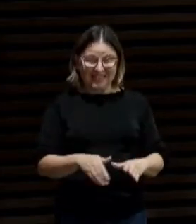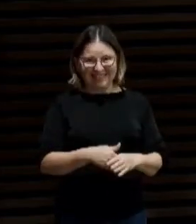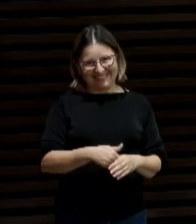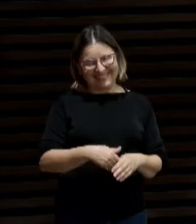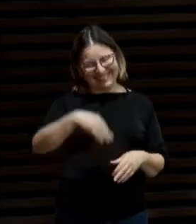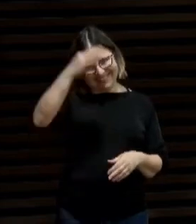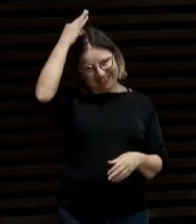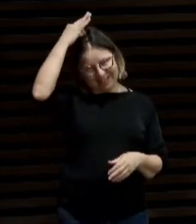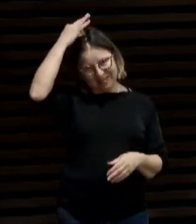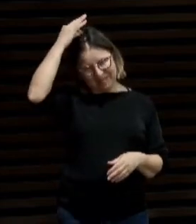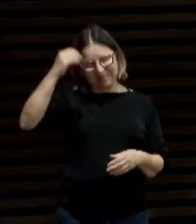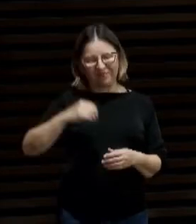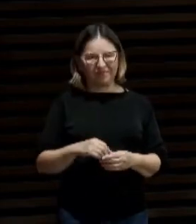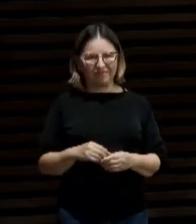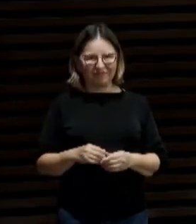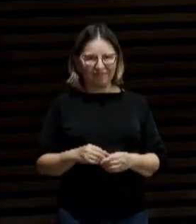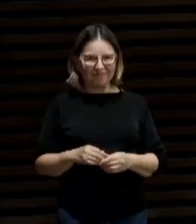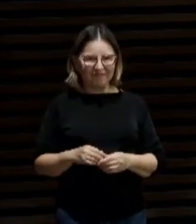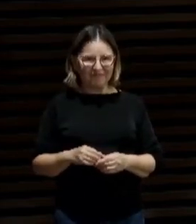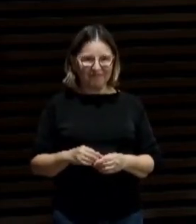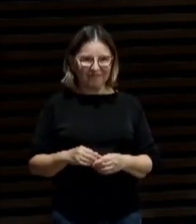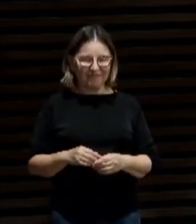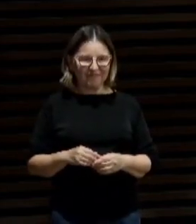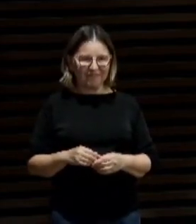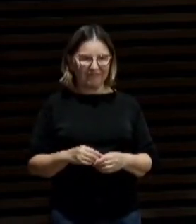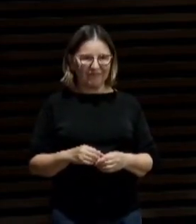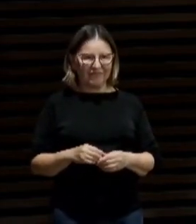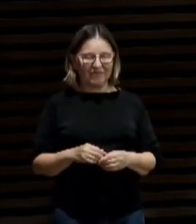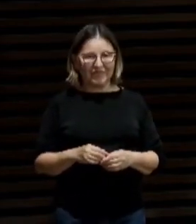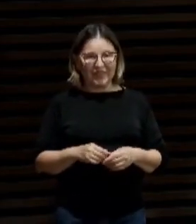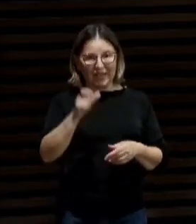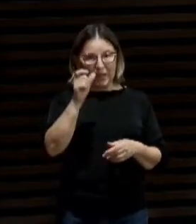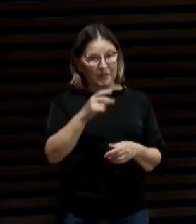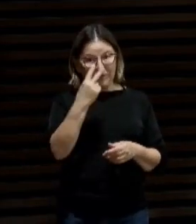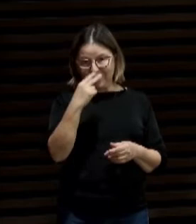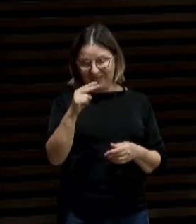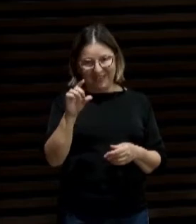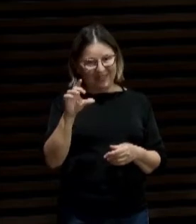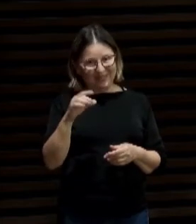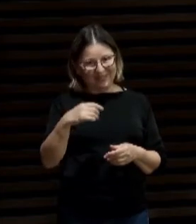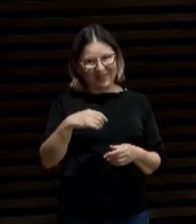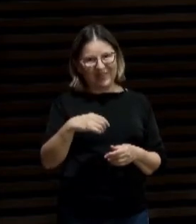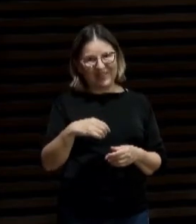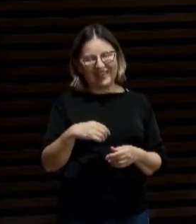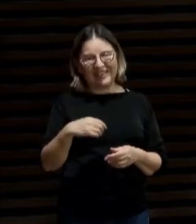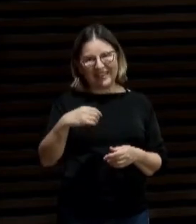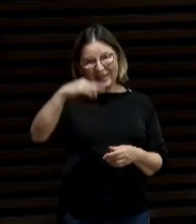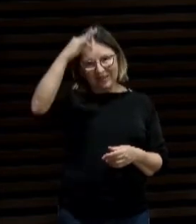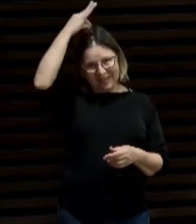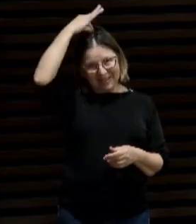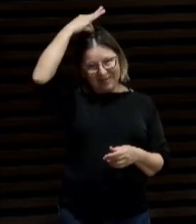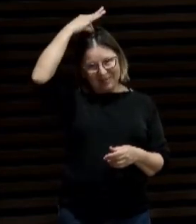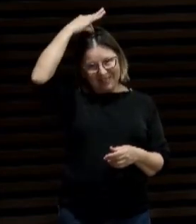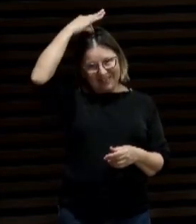O homem exterior não vê isso. Somente o homem interior. O espírito regenerado. Aquele